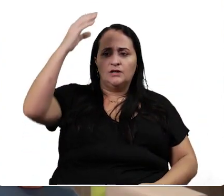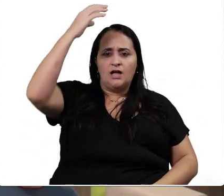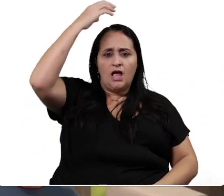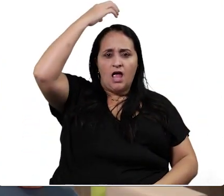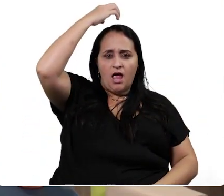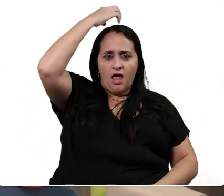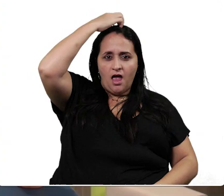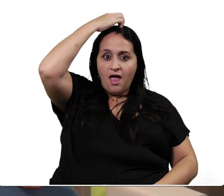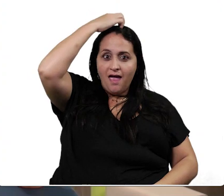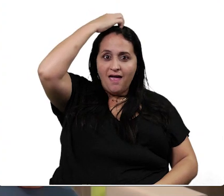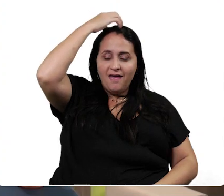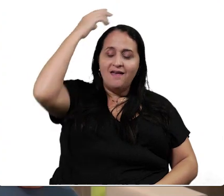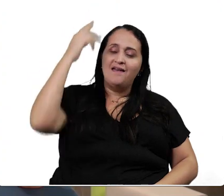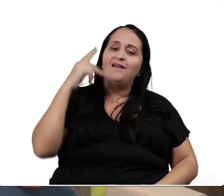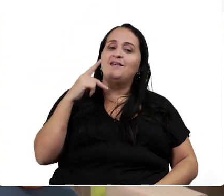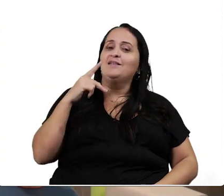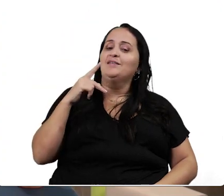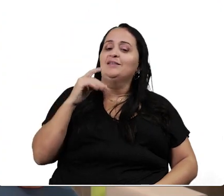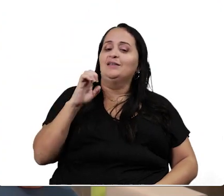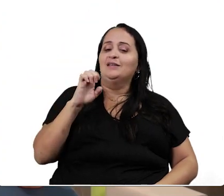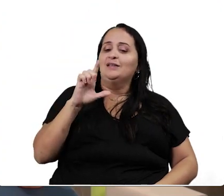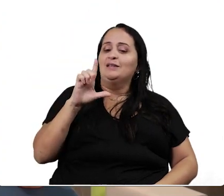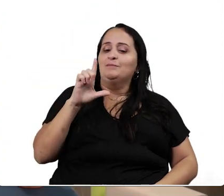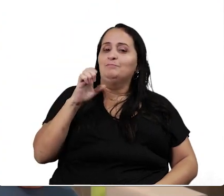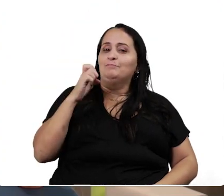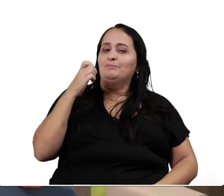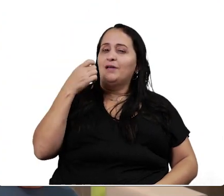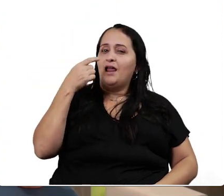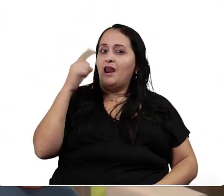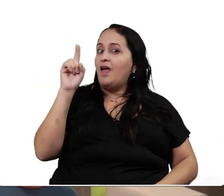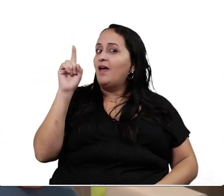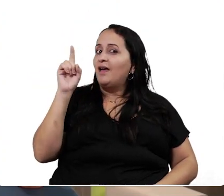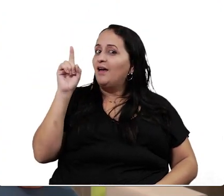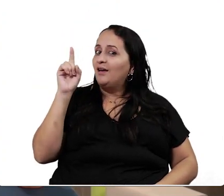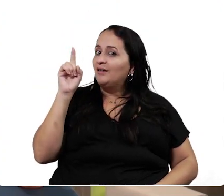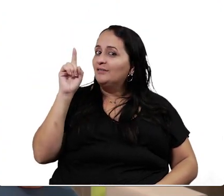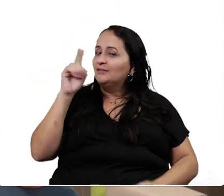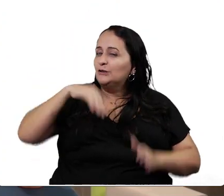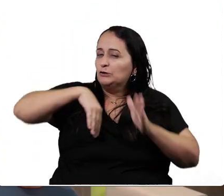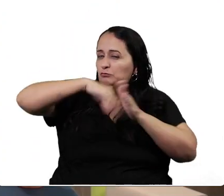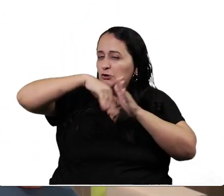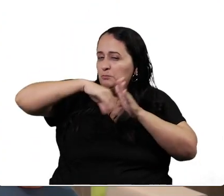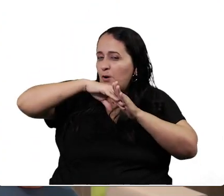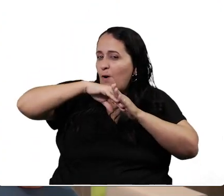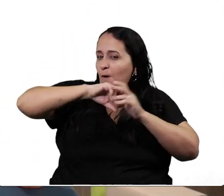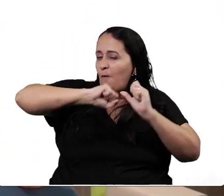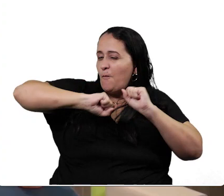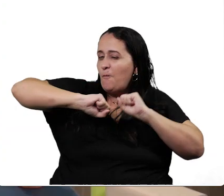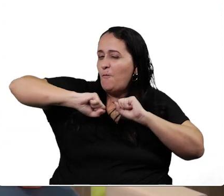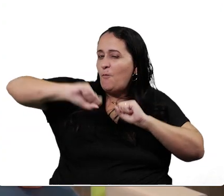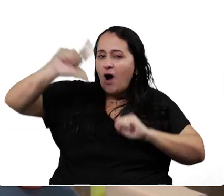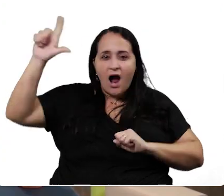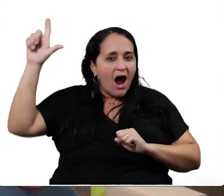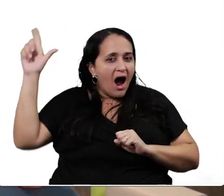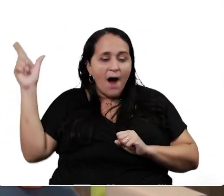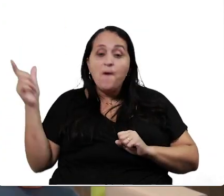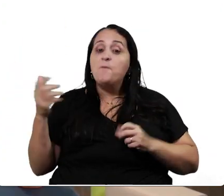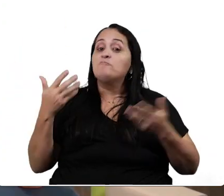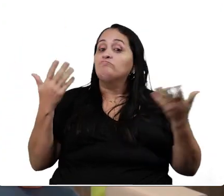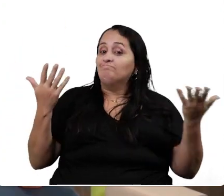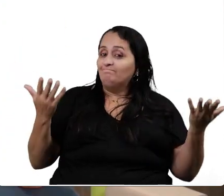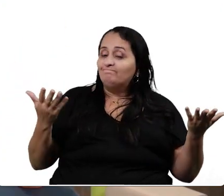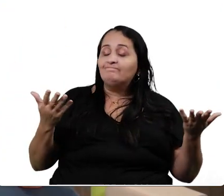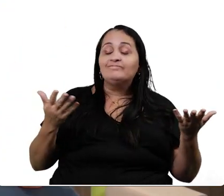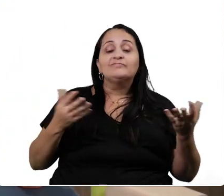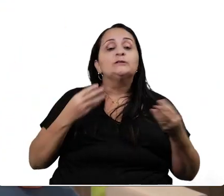Rei Pelé. Pelé falava muita coisa importante. Um ícone e alguém para a gente